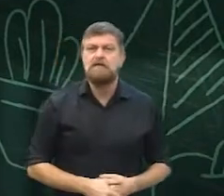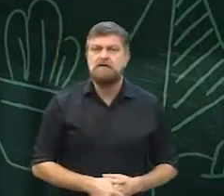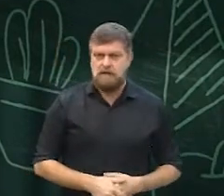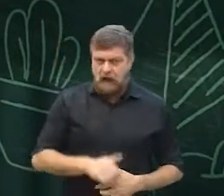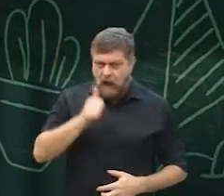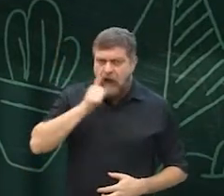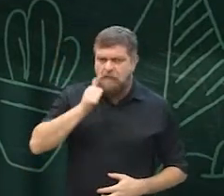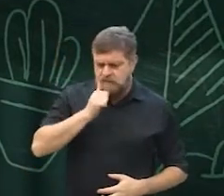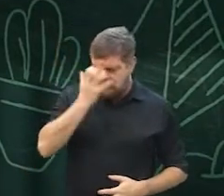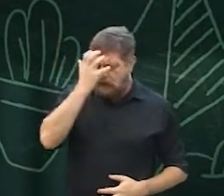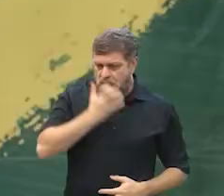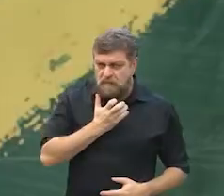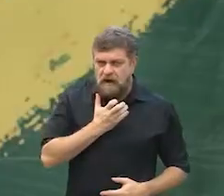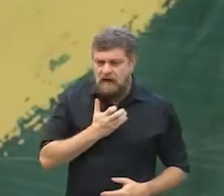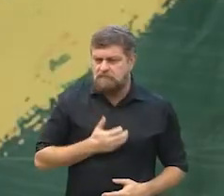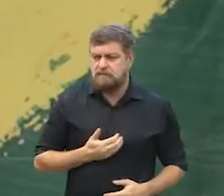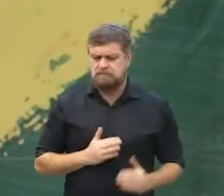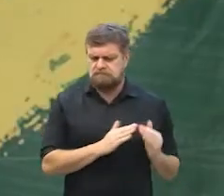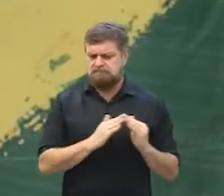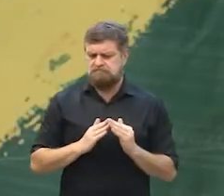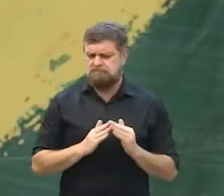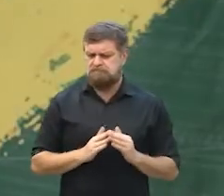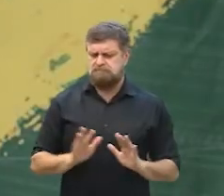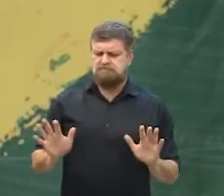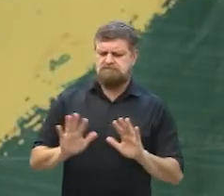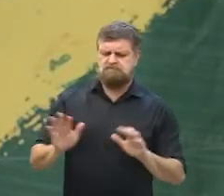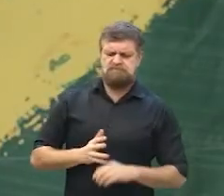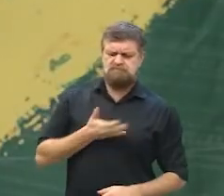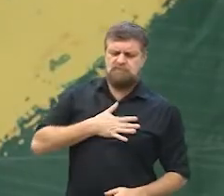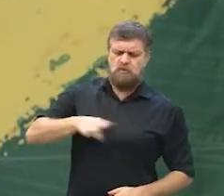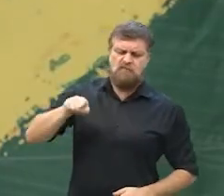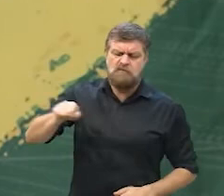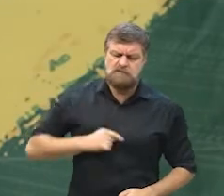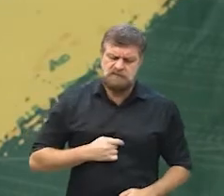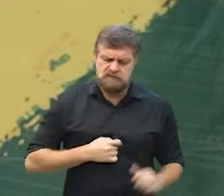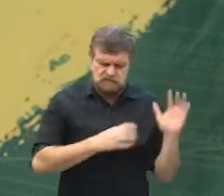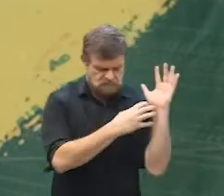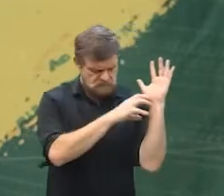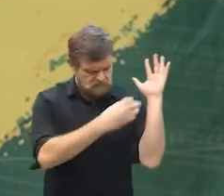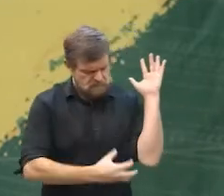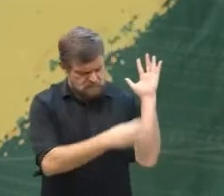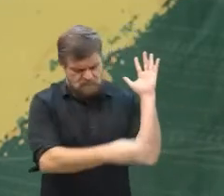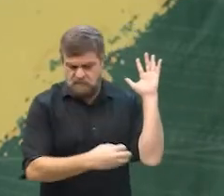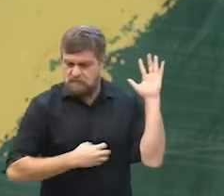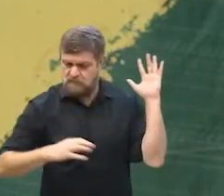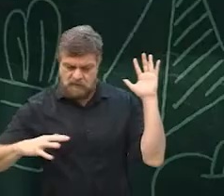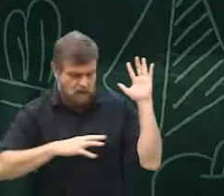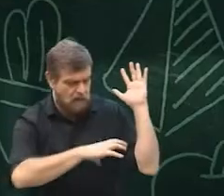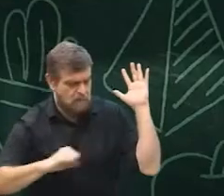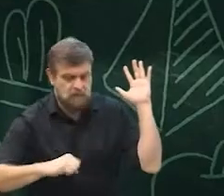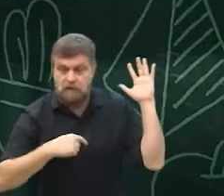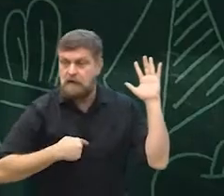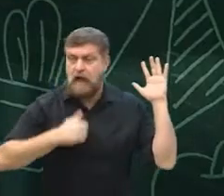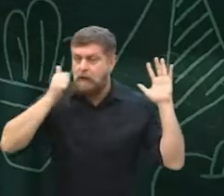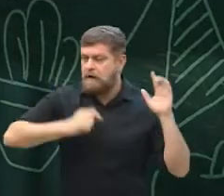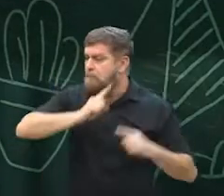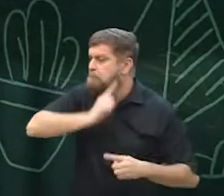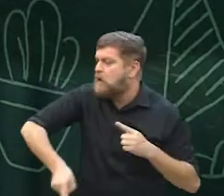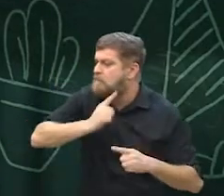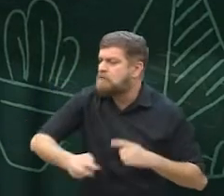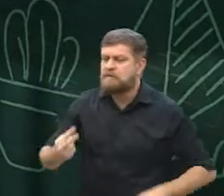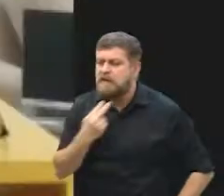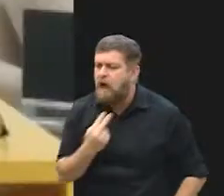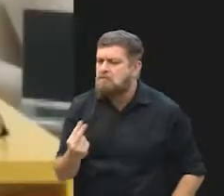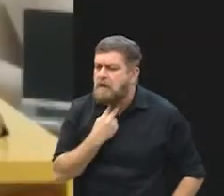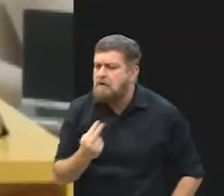dois, a Jurema e o Davizinho, porque eles não entendem que tem tanta fruta no chão ali, só uma senhora sozinha que não dá a ninguém essas